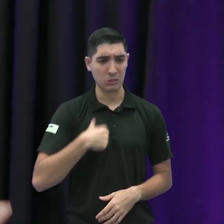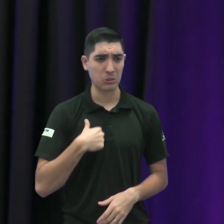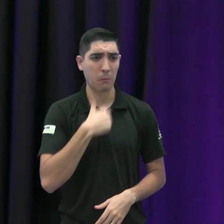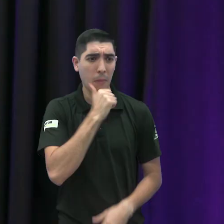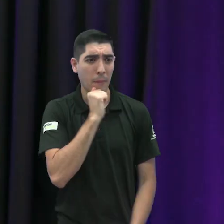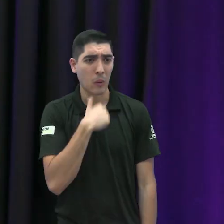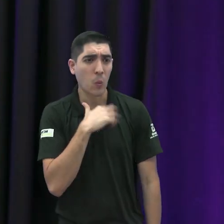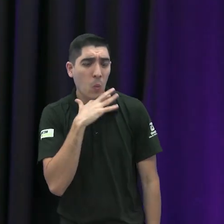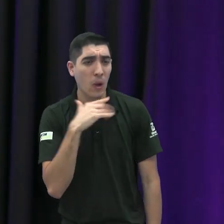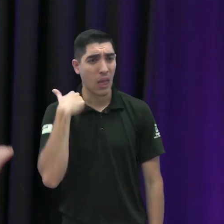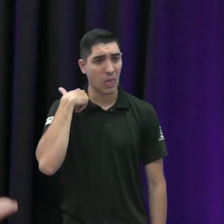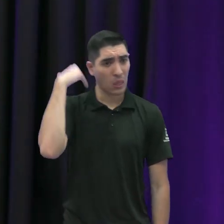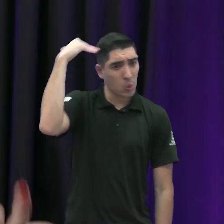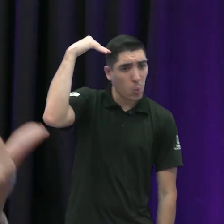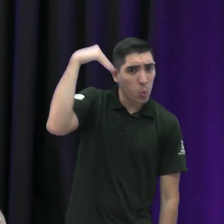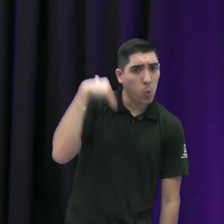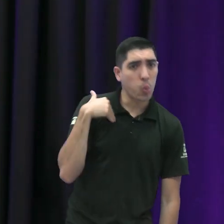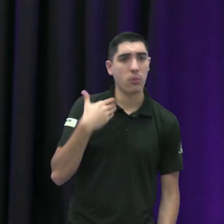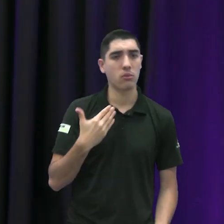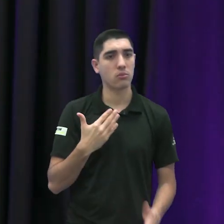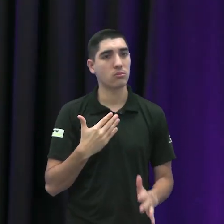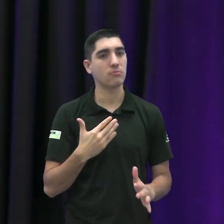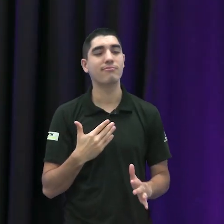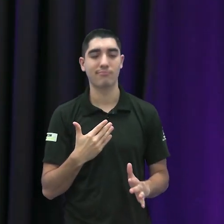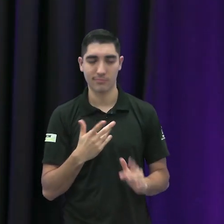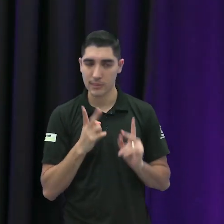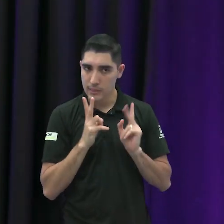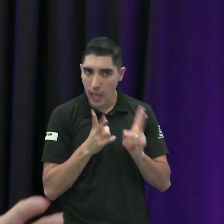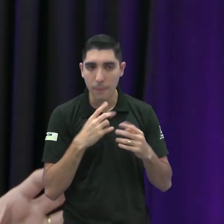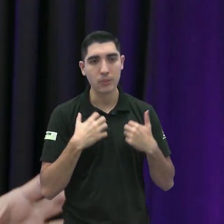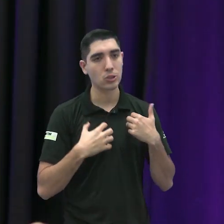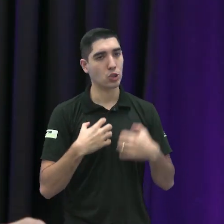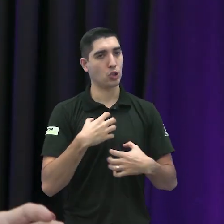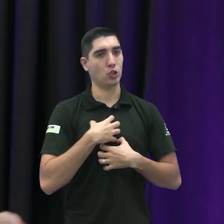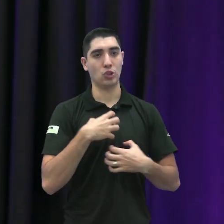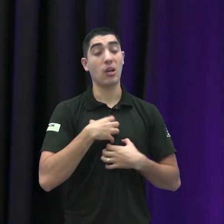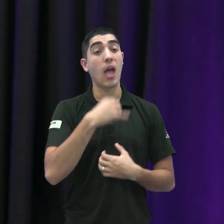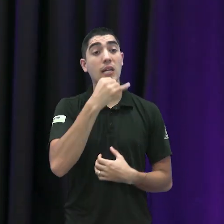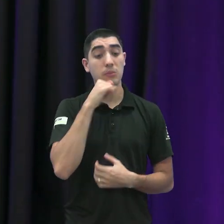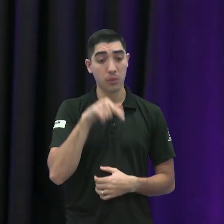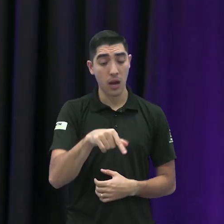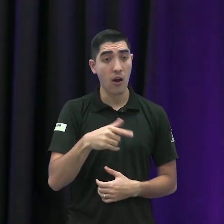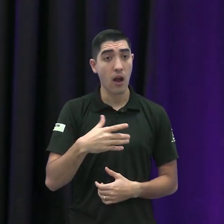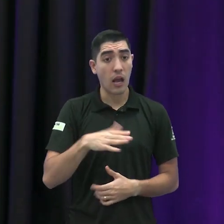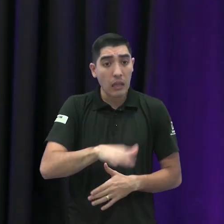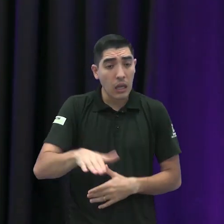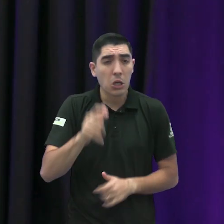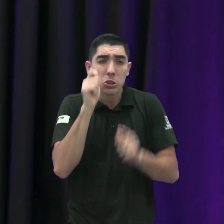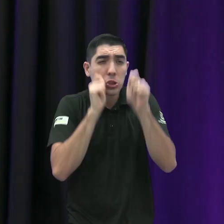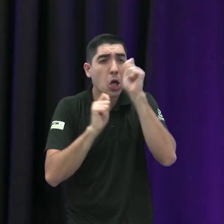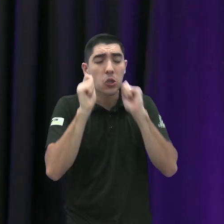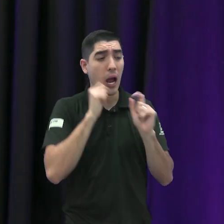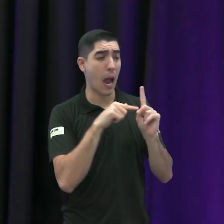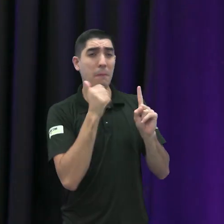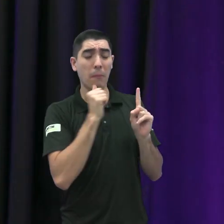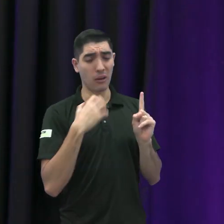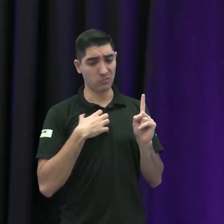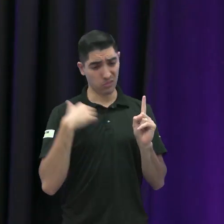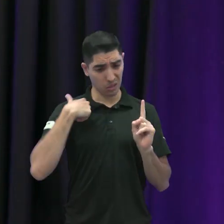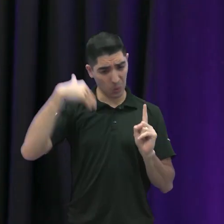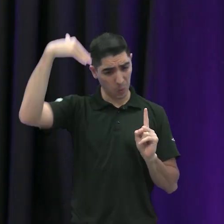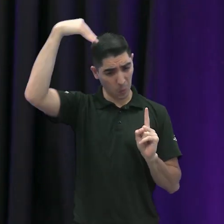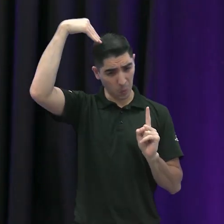mãe ruim, de ser culpada depois pelo próprio filho é muito grande. E qualquer chorinho da criança, a mãe se sente culpada, isso é